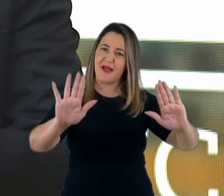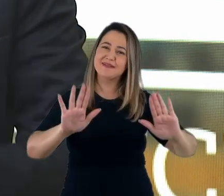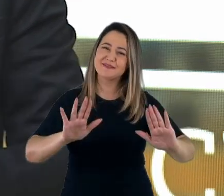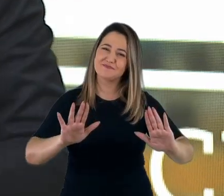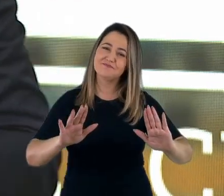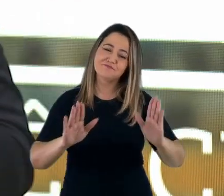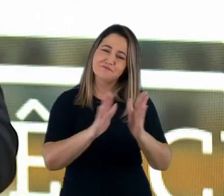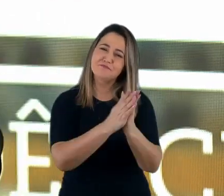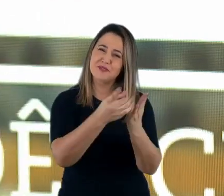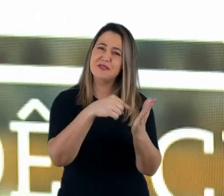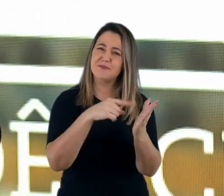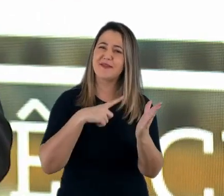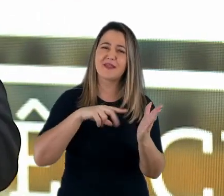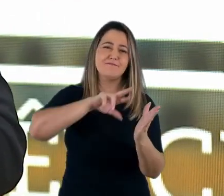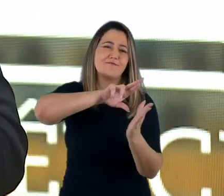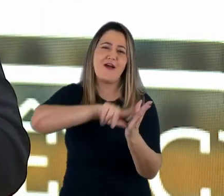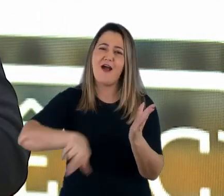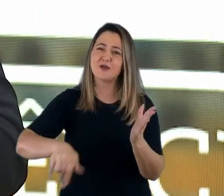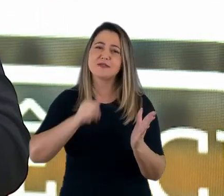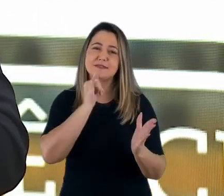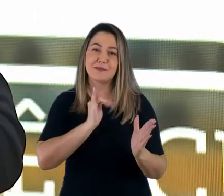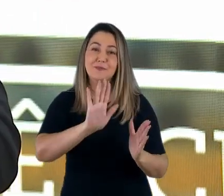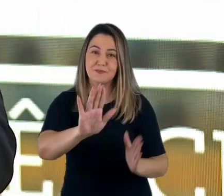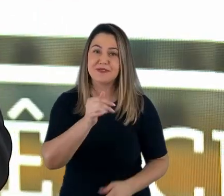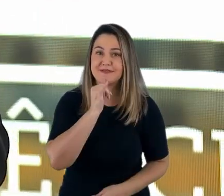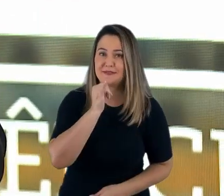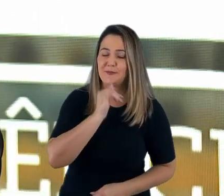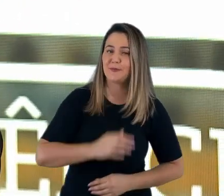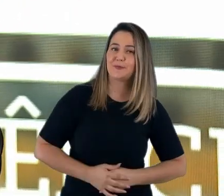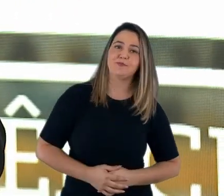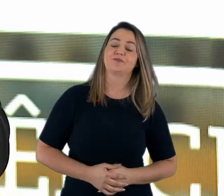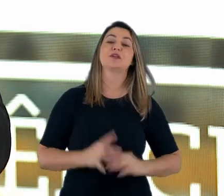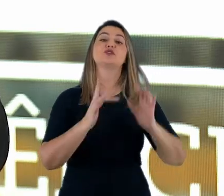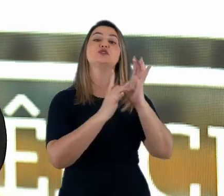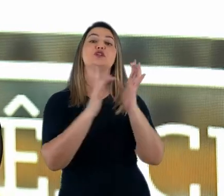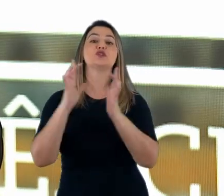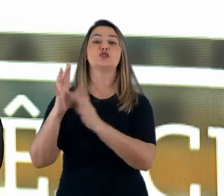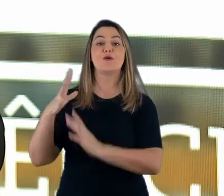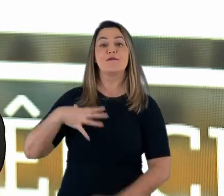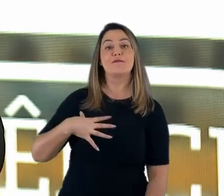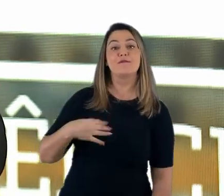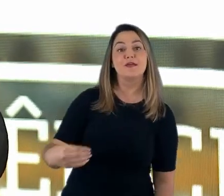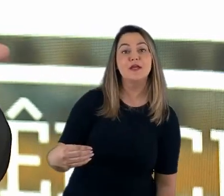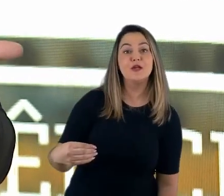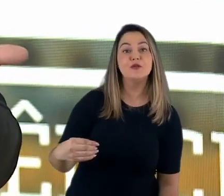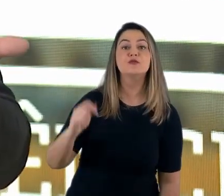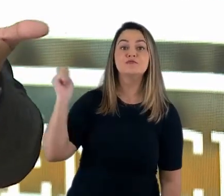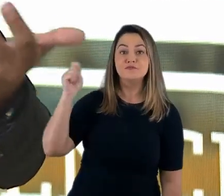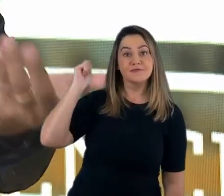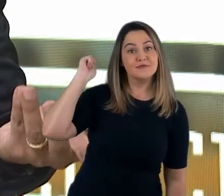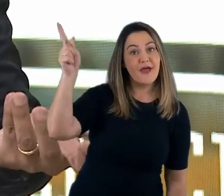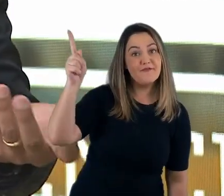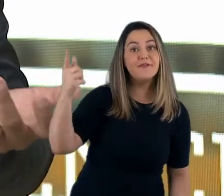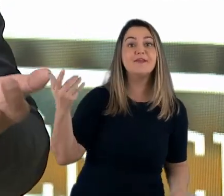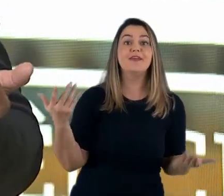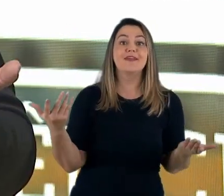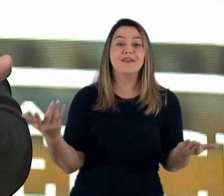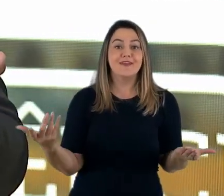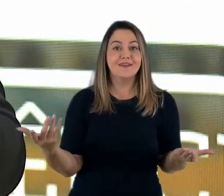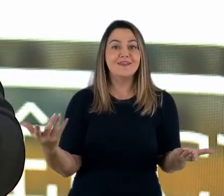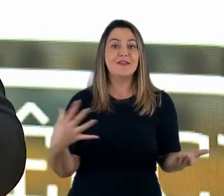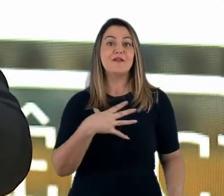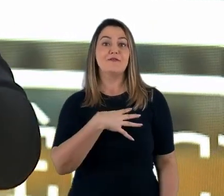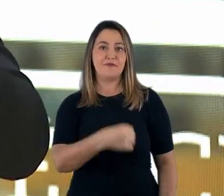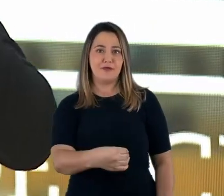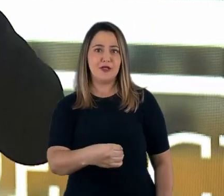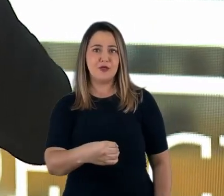se você olhar na sua Bíblia, Jesus era chamado filho de Davi, embora em termos sociais ele